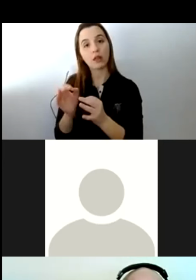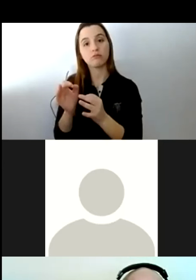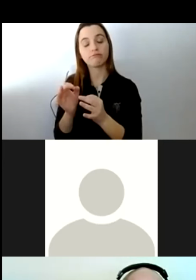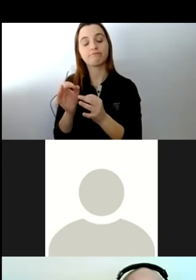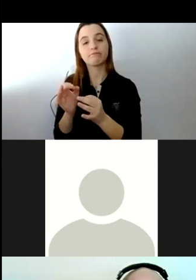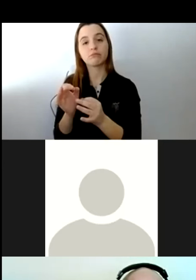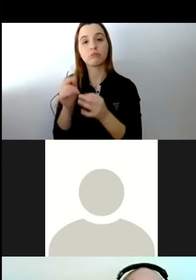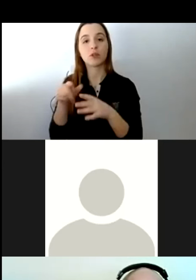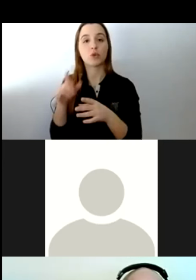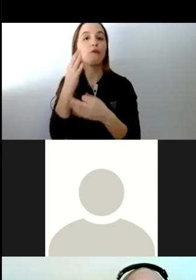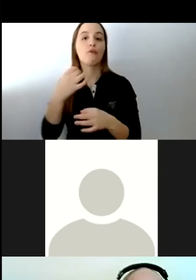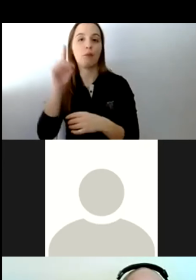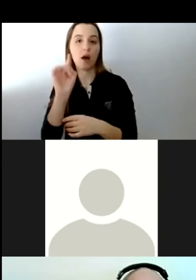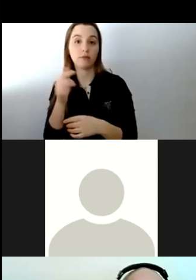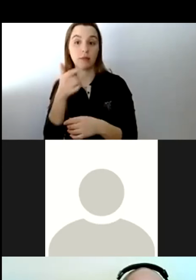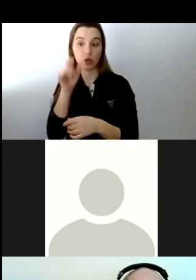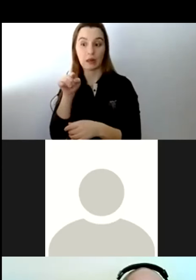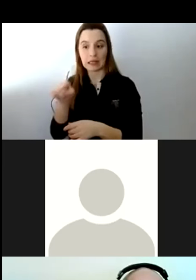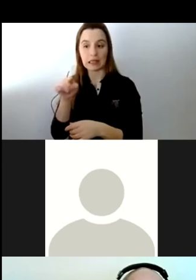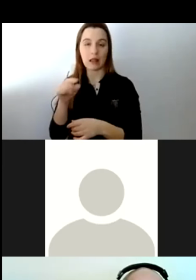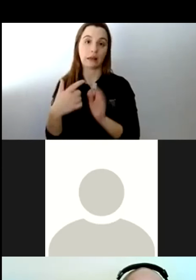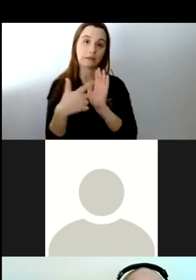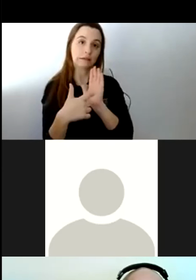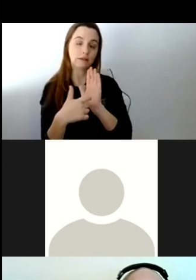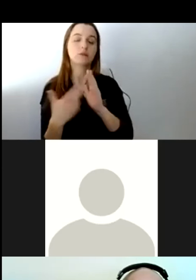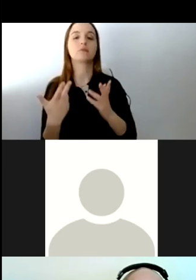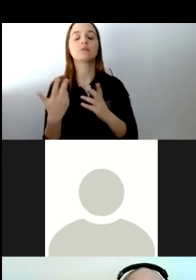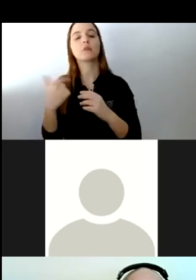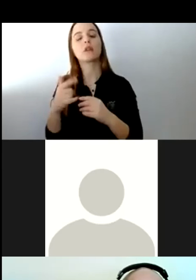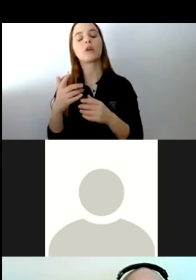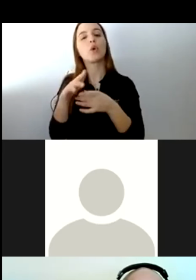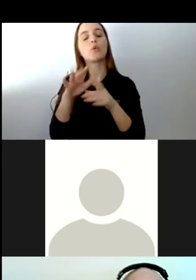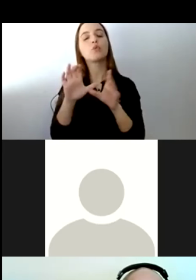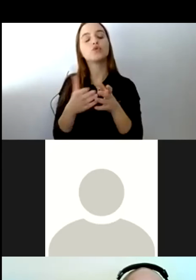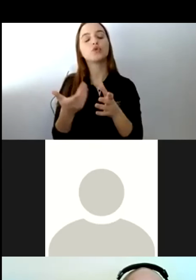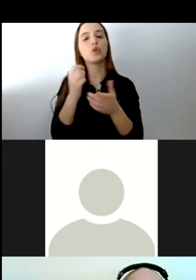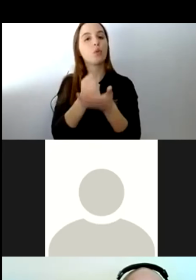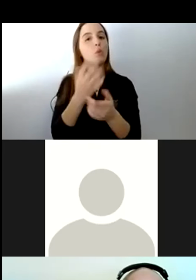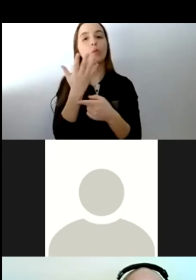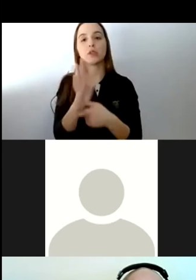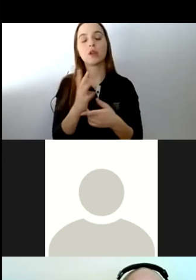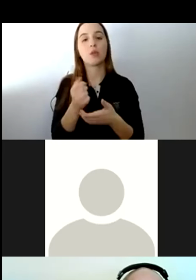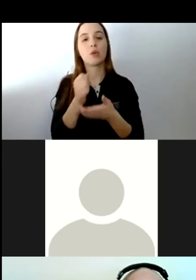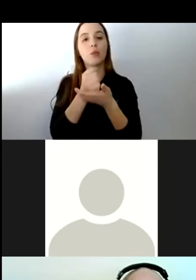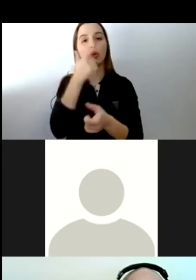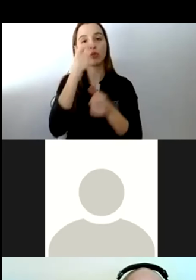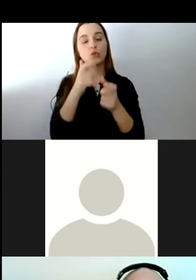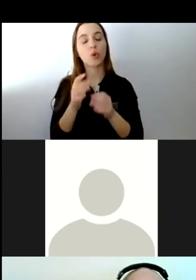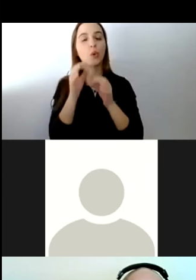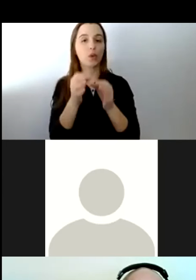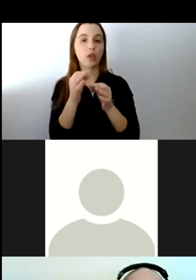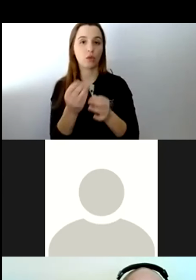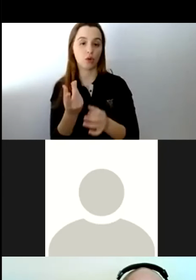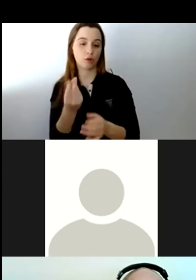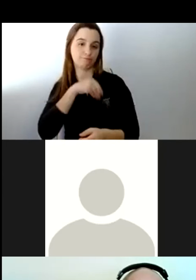situação de dependência. Dentre um conjunto de apoios está previsto, por exemplo, um subsídio de apoio aos cuidadores, o direito